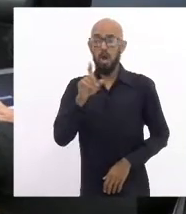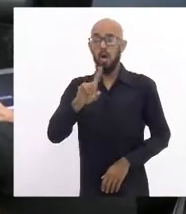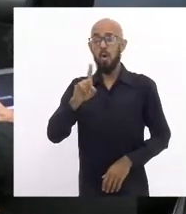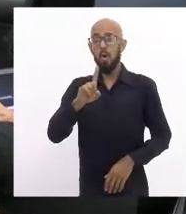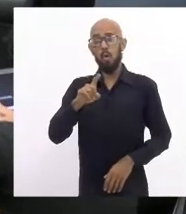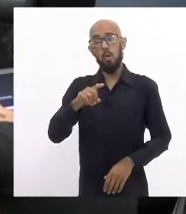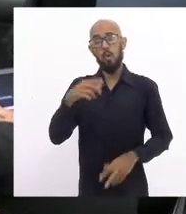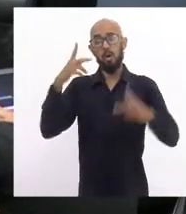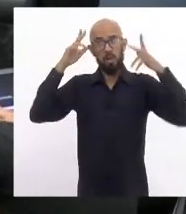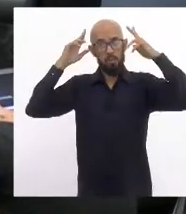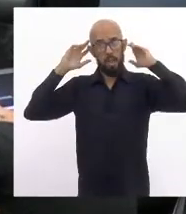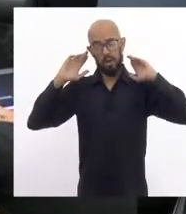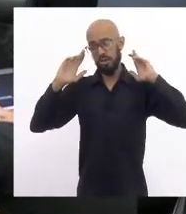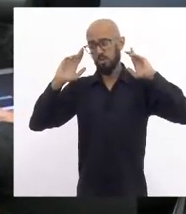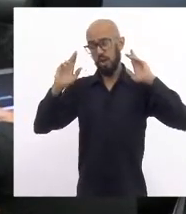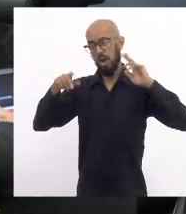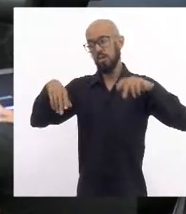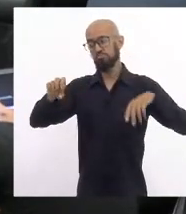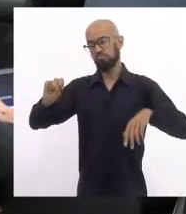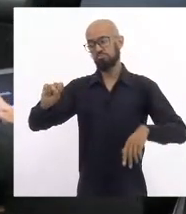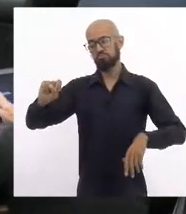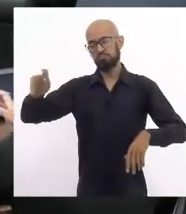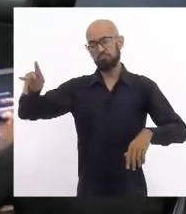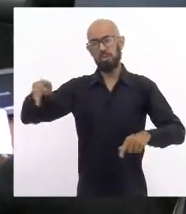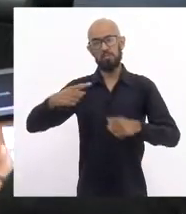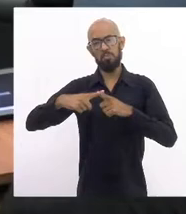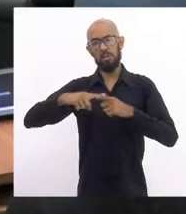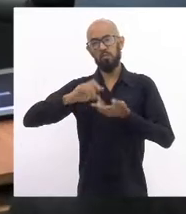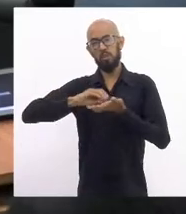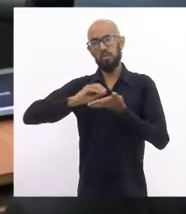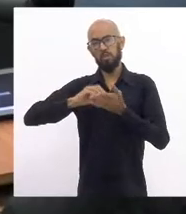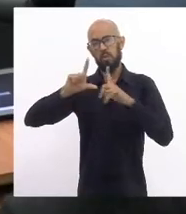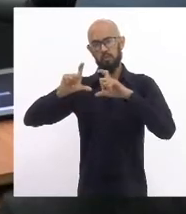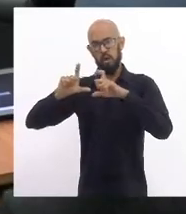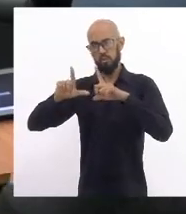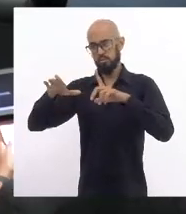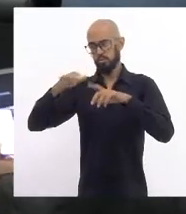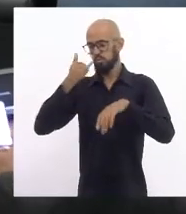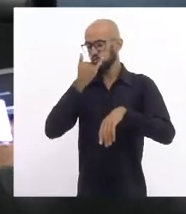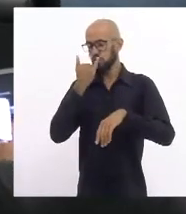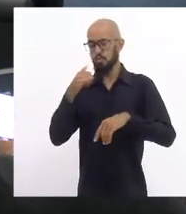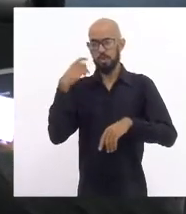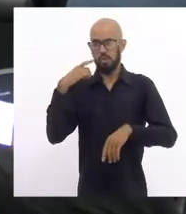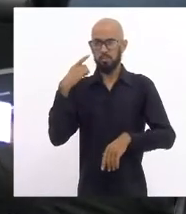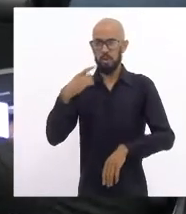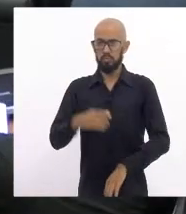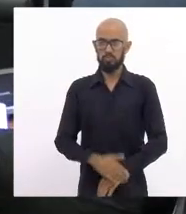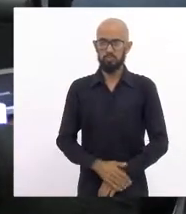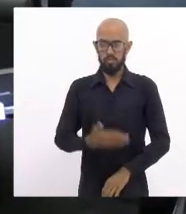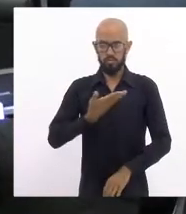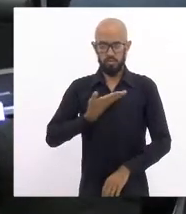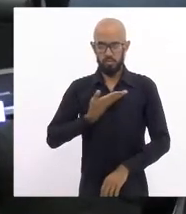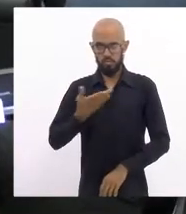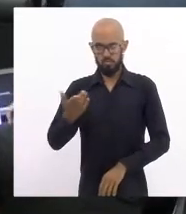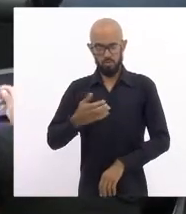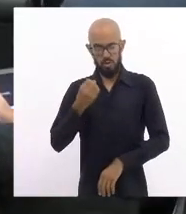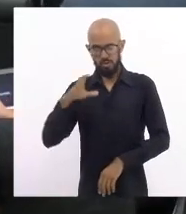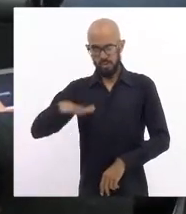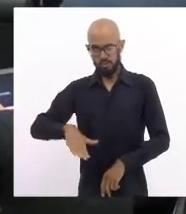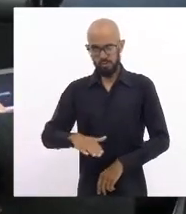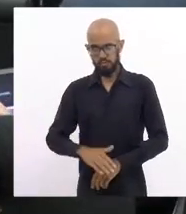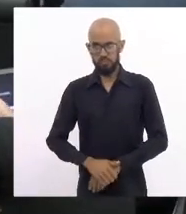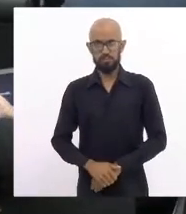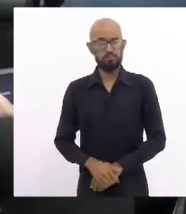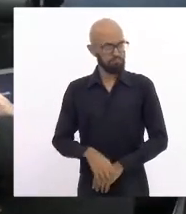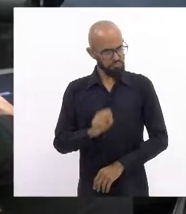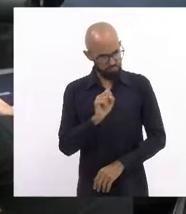Cabeleireiro. Marcelo Cabeleireiro, que na sua foto não tinha aparecido ainda, Marcelo. Ainda não apareceu. Boa tarde, amigo. Estou aqui, por favor, registre